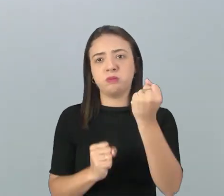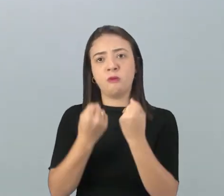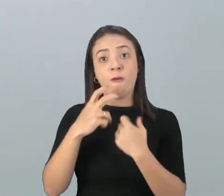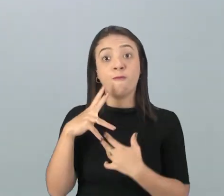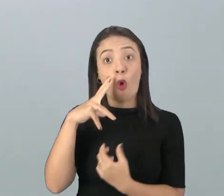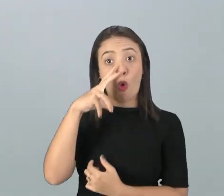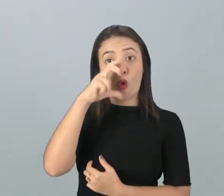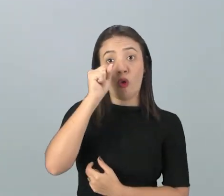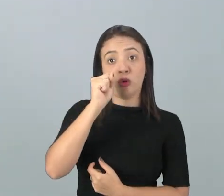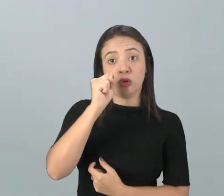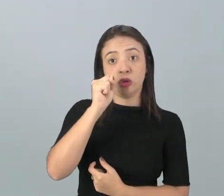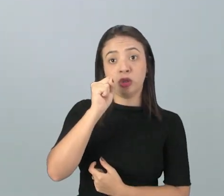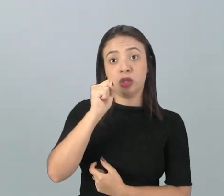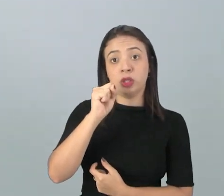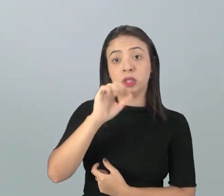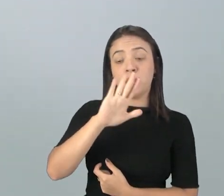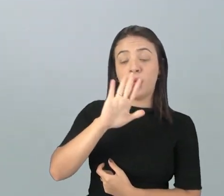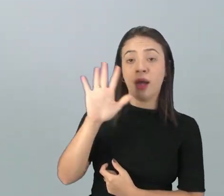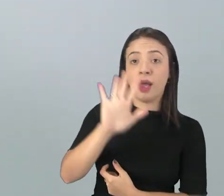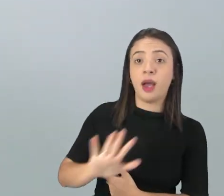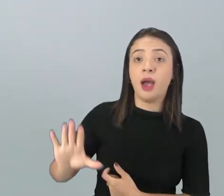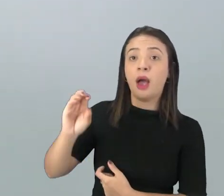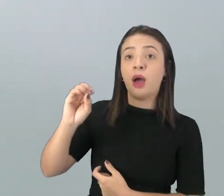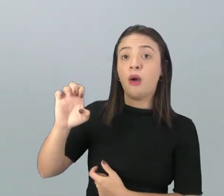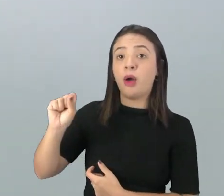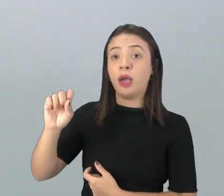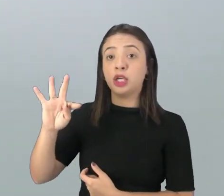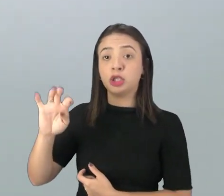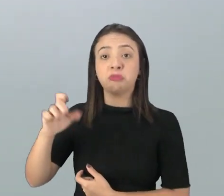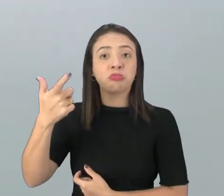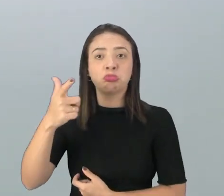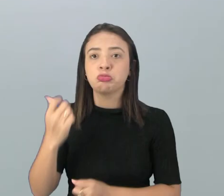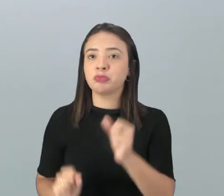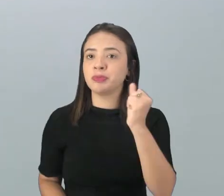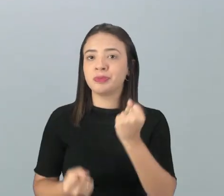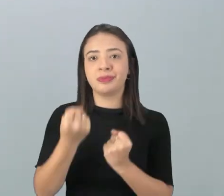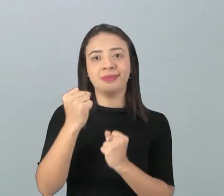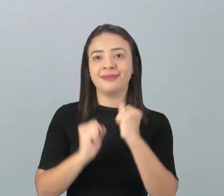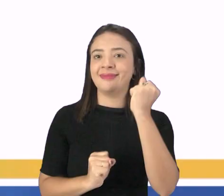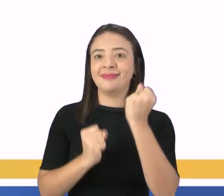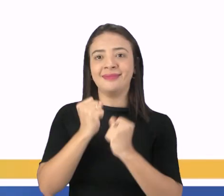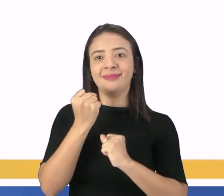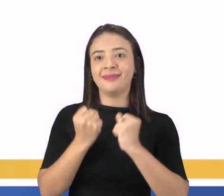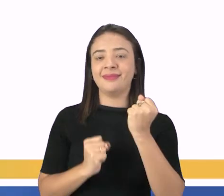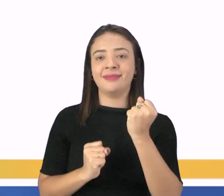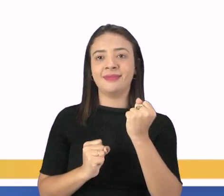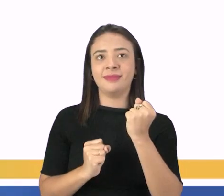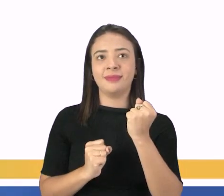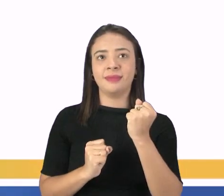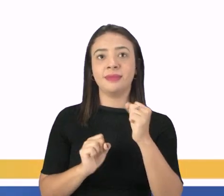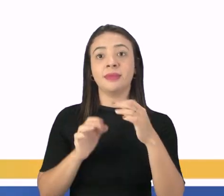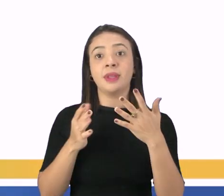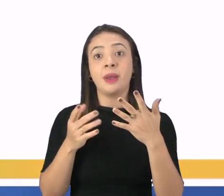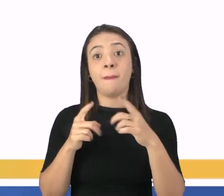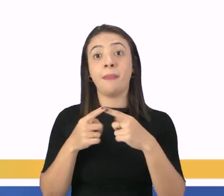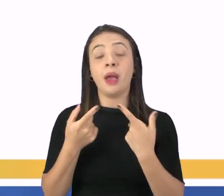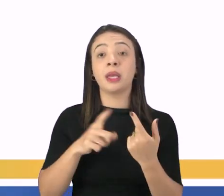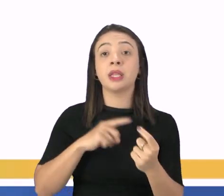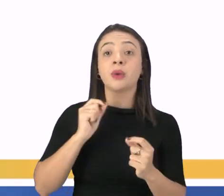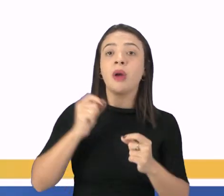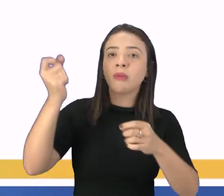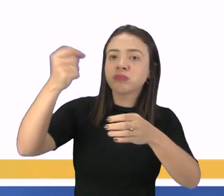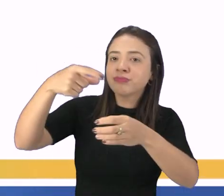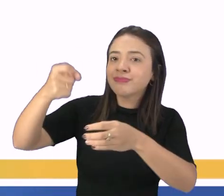na parte oeste você praticamente não vê indústria. Está praticamente a região dos grandes